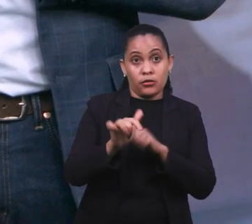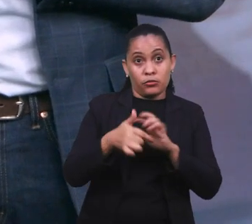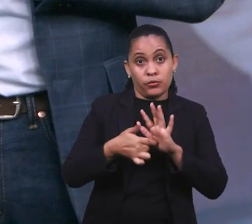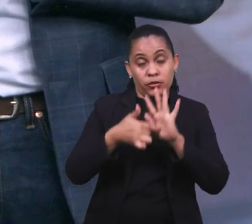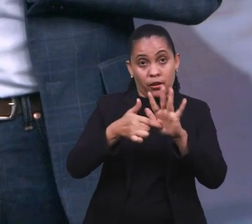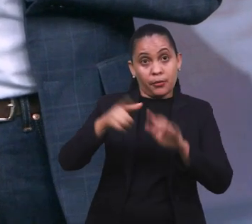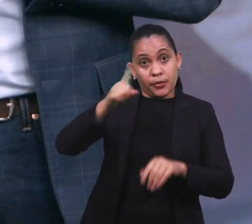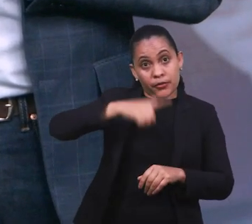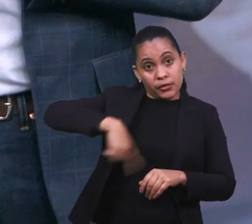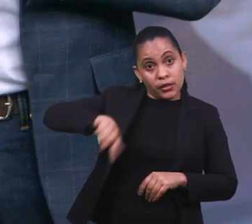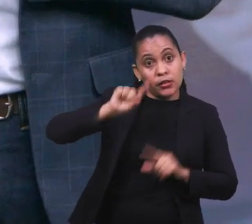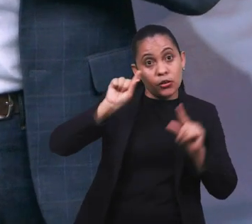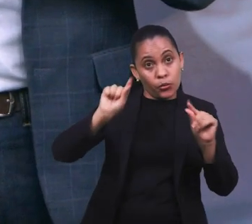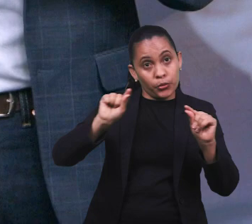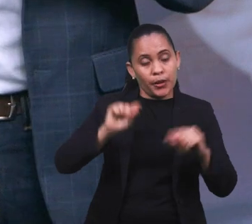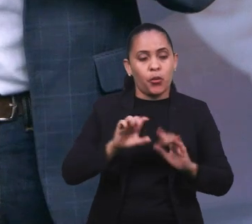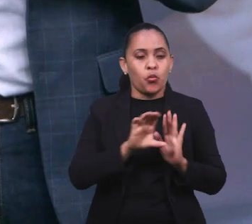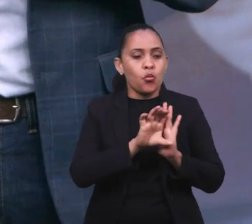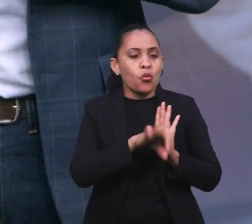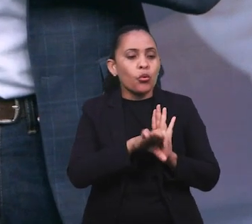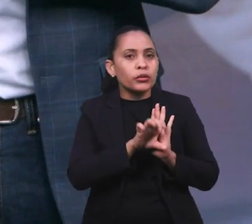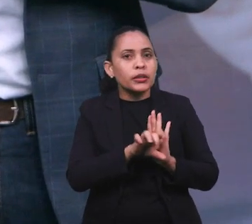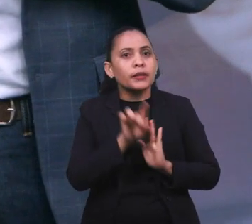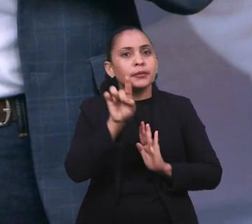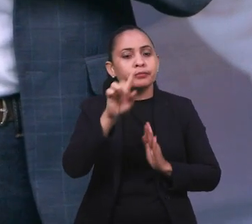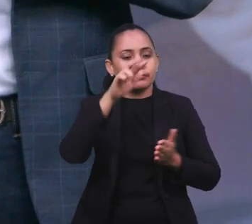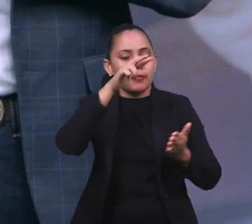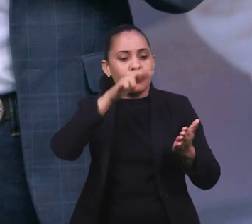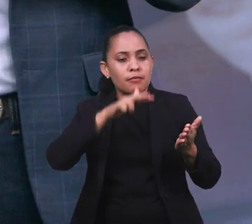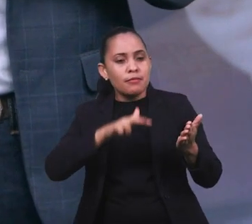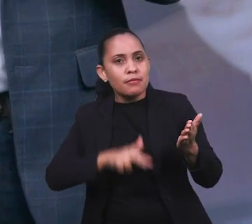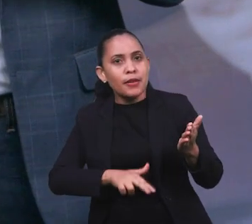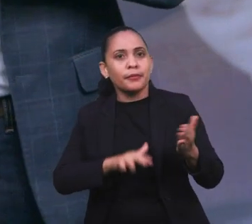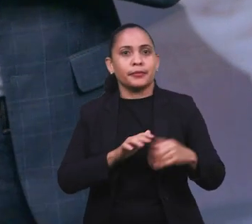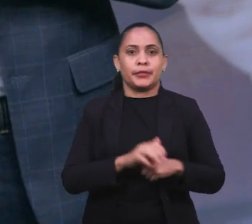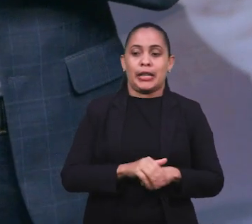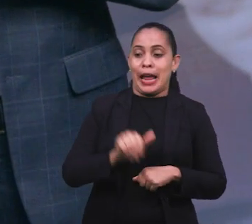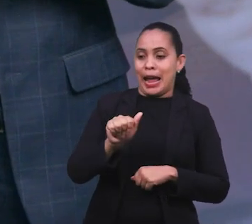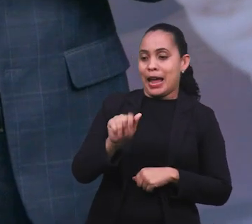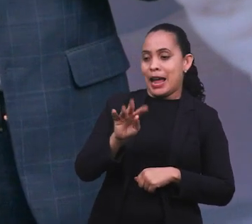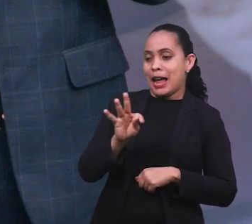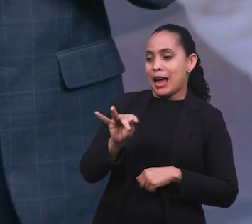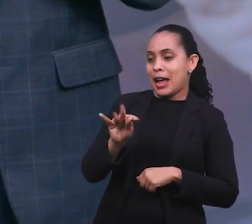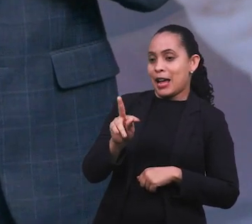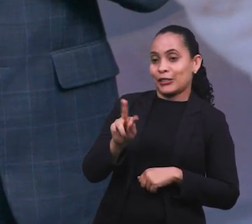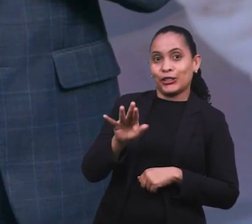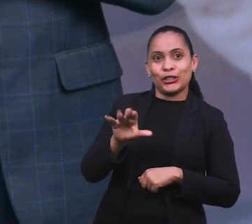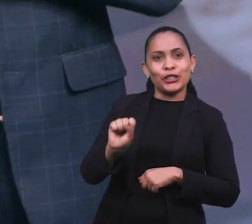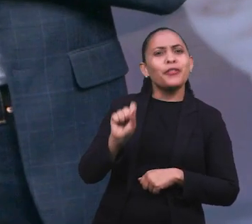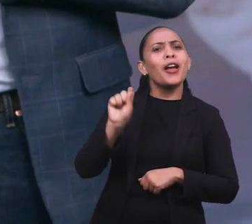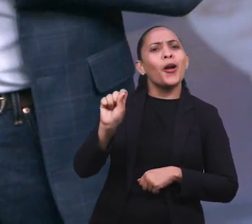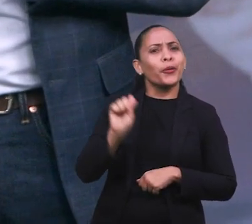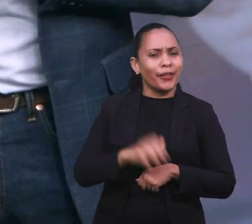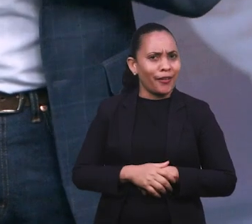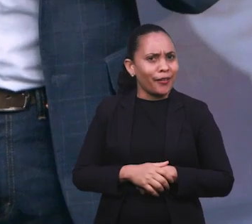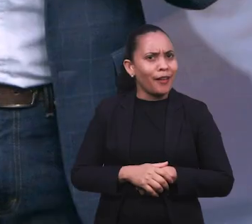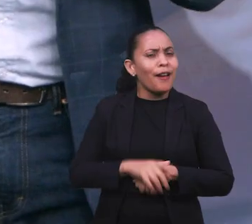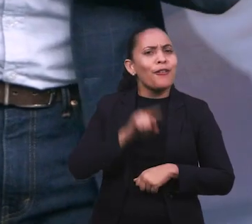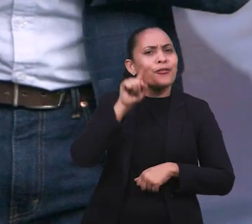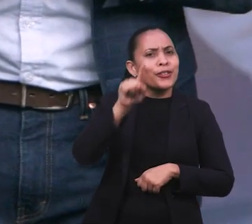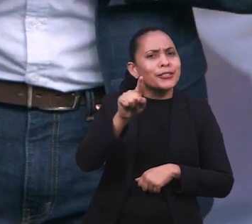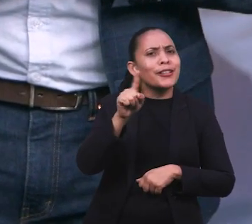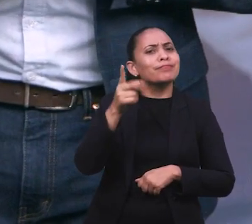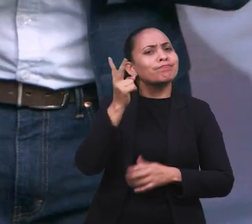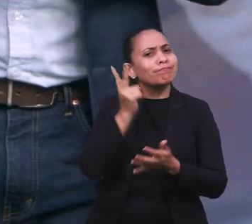trazer para vocês aqui é um conceito que eu vou chamar assim de leitura ativa, tá? Uma leitura ativa. O que